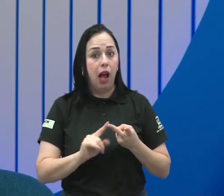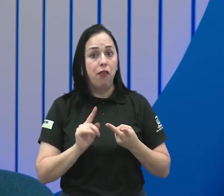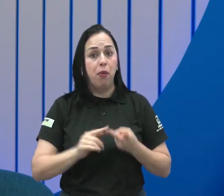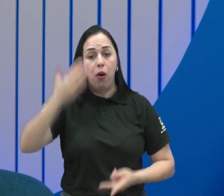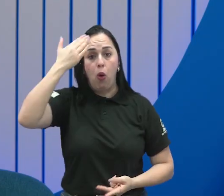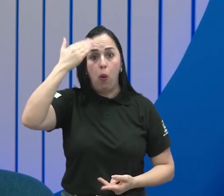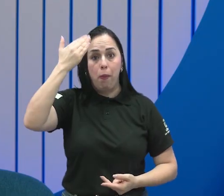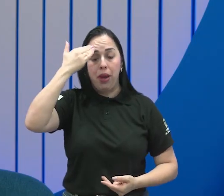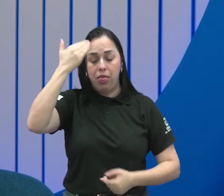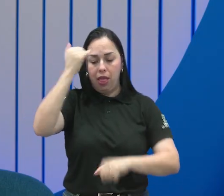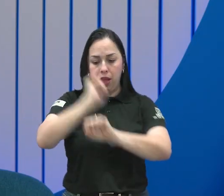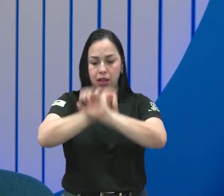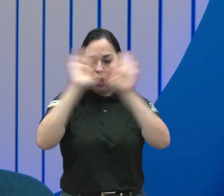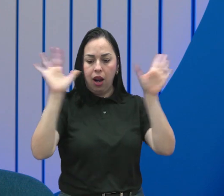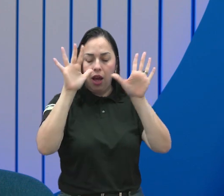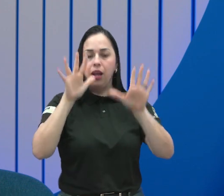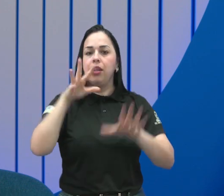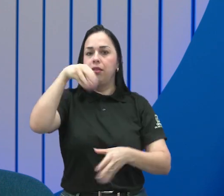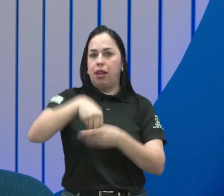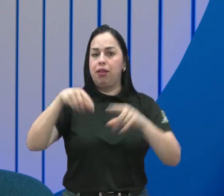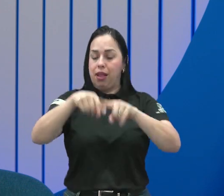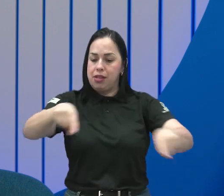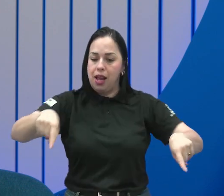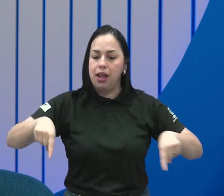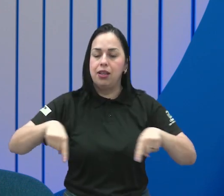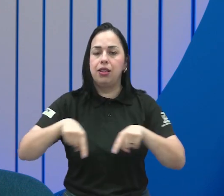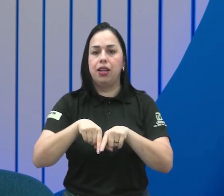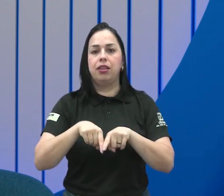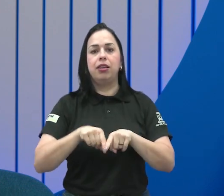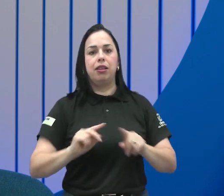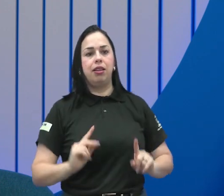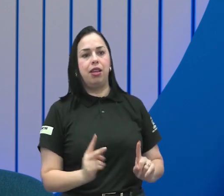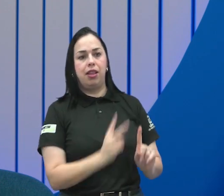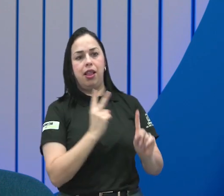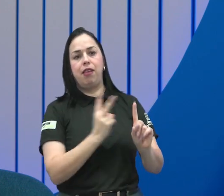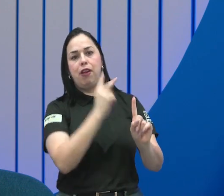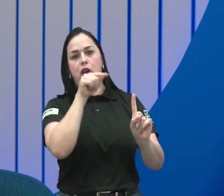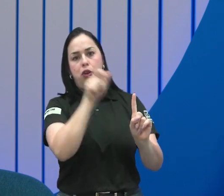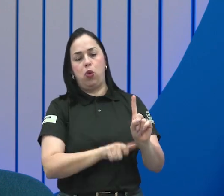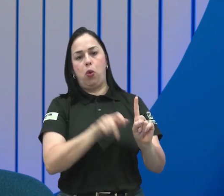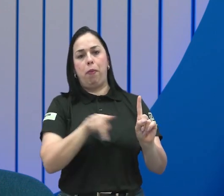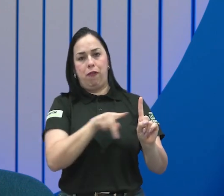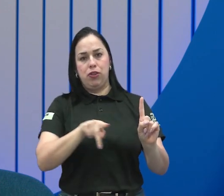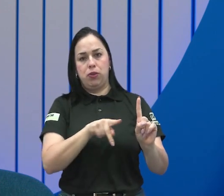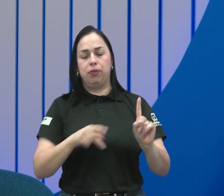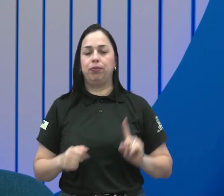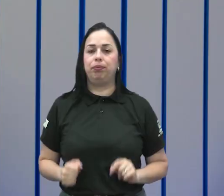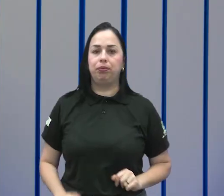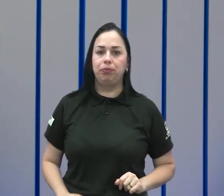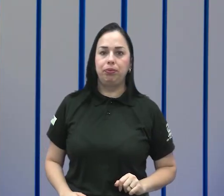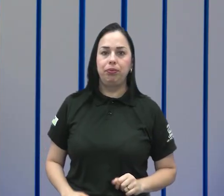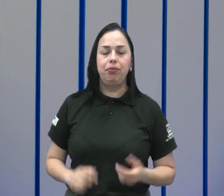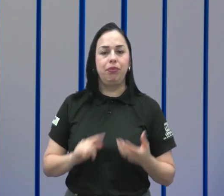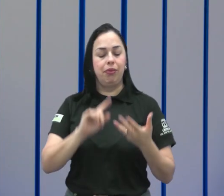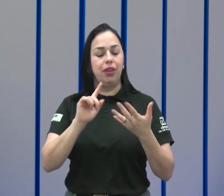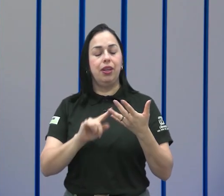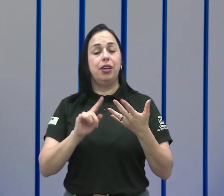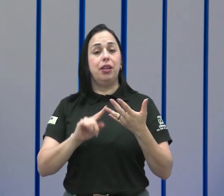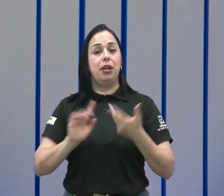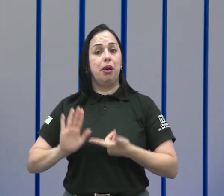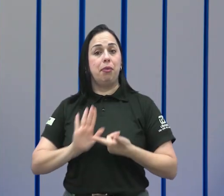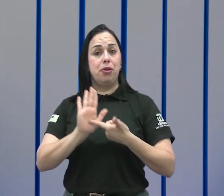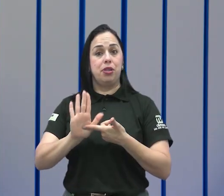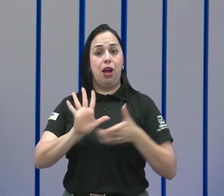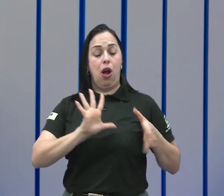entender sobre o cenário atual das salas de aula e a importância de valorizar e respeitar o educador. E apresentar